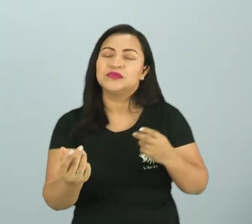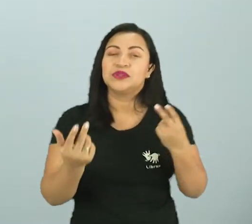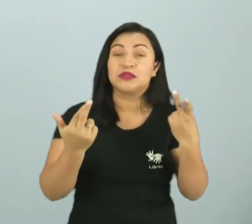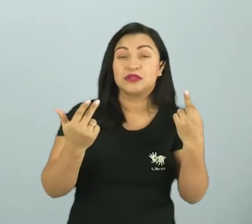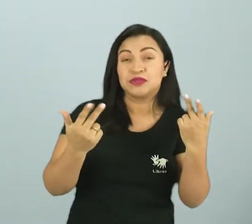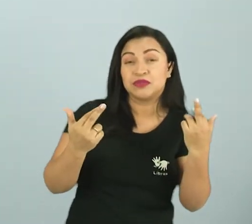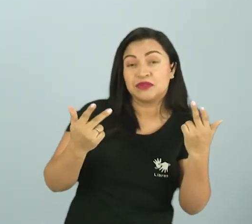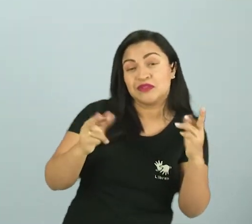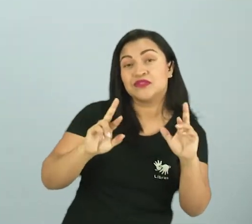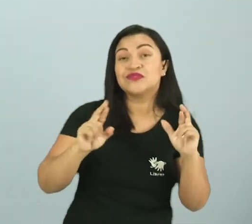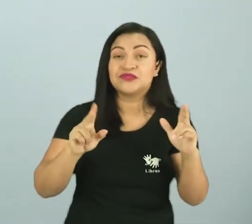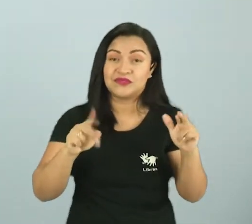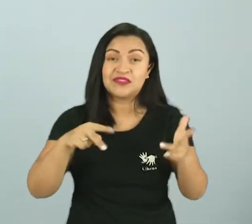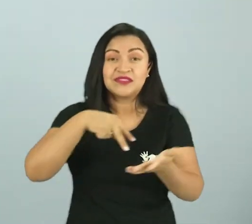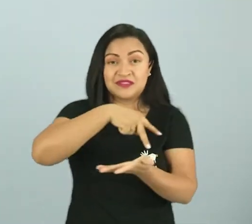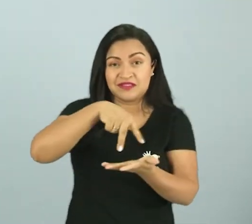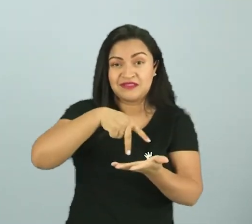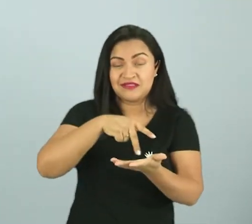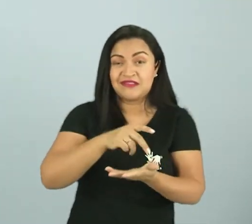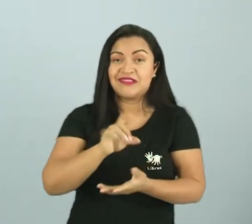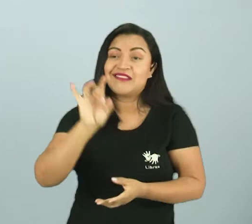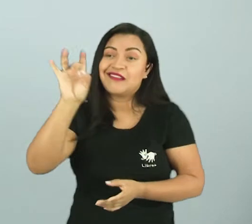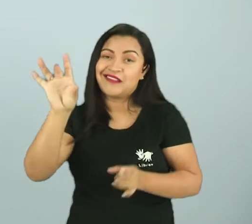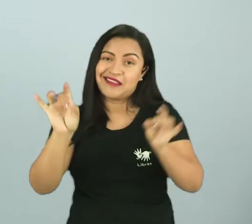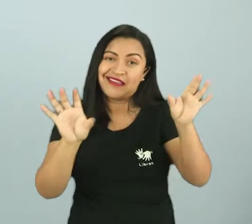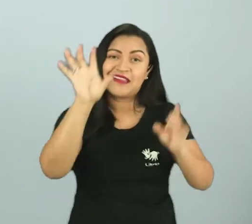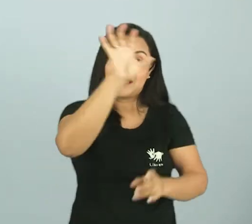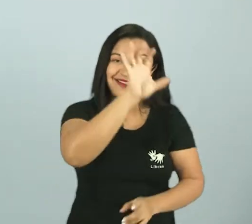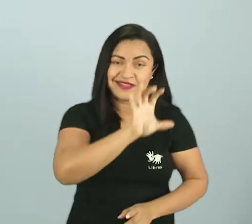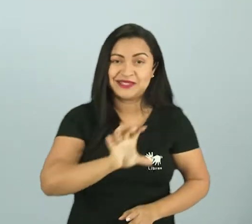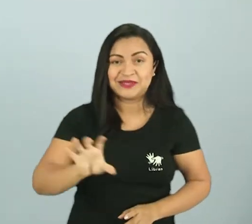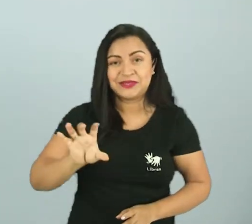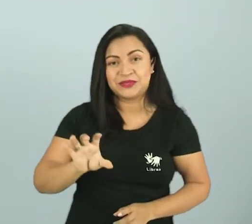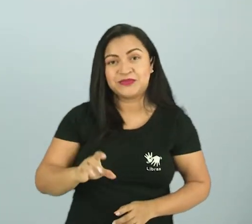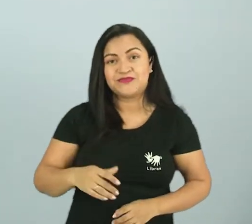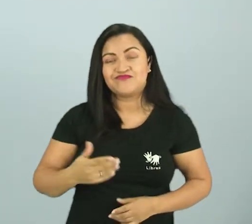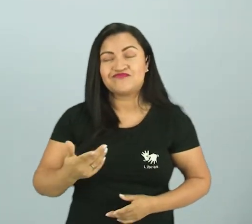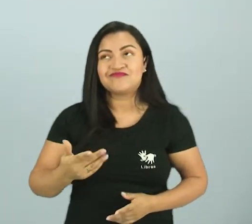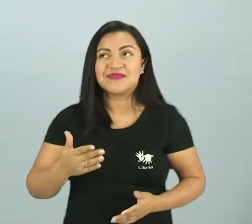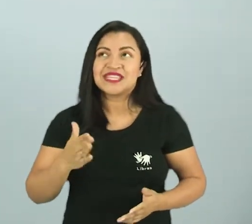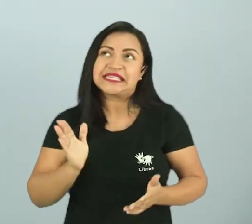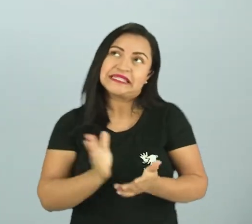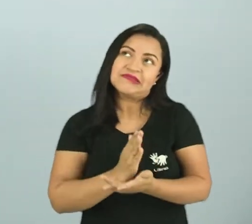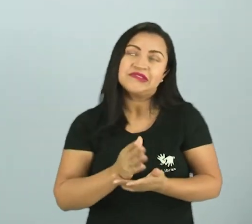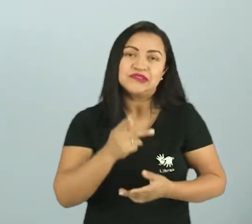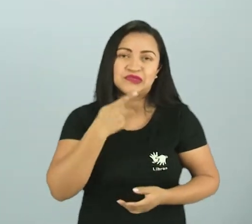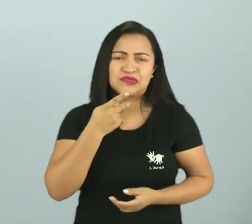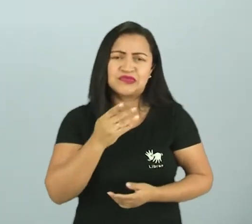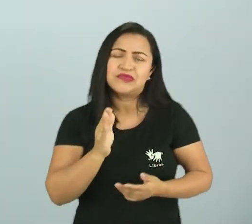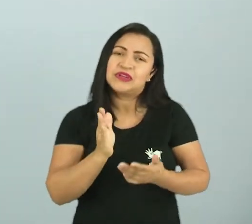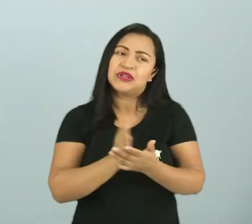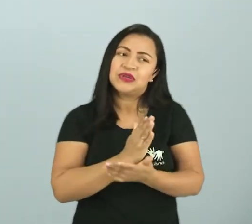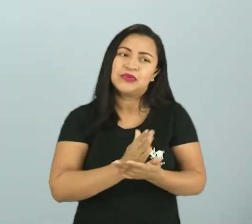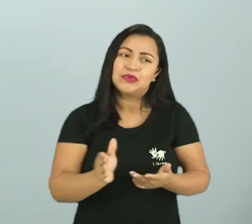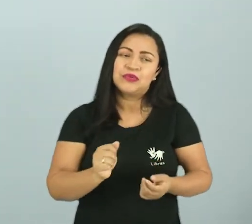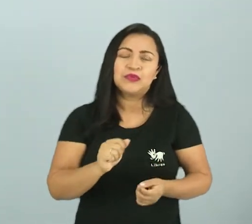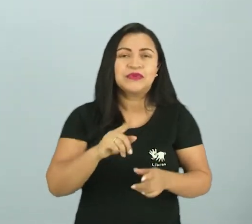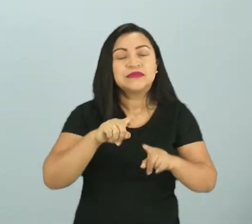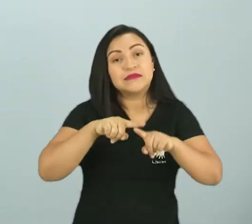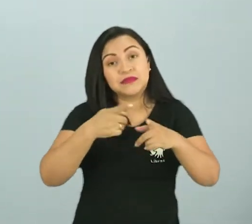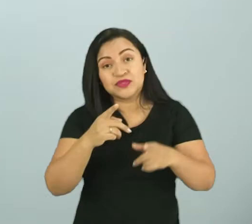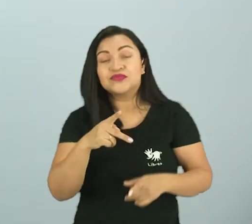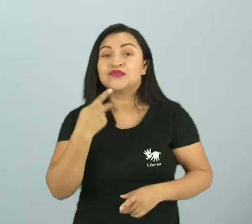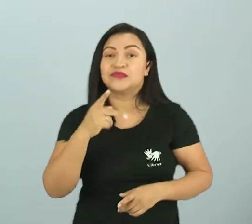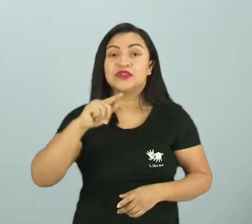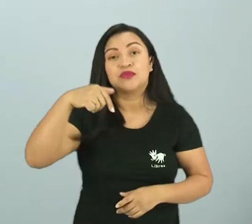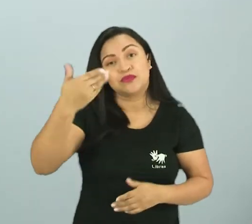diferenças entre as danças em cada região. Talvez a gente não cite algumas, mas a gente vai citar posteriormente nas outras